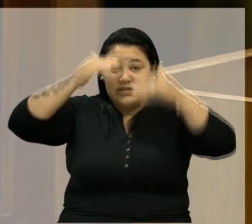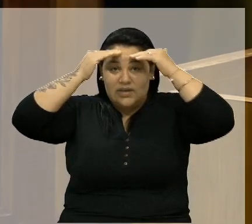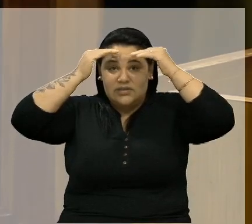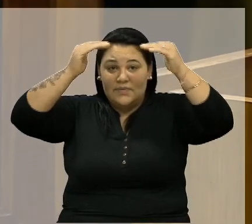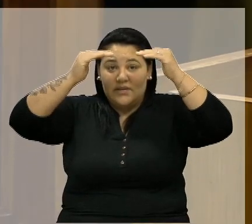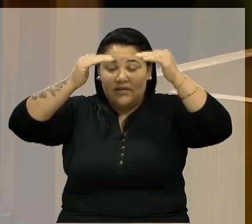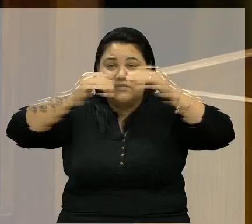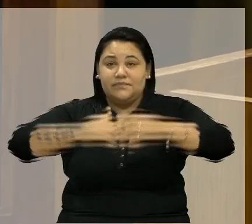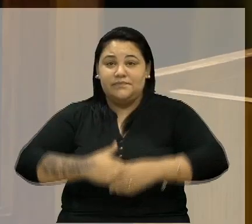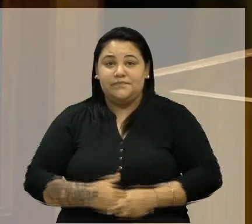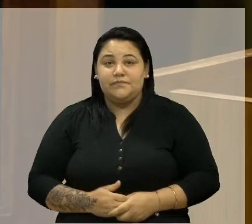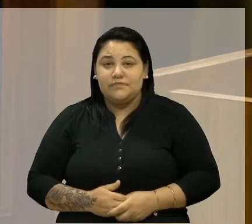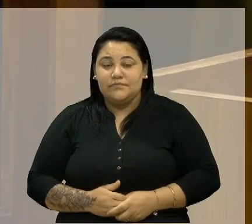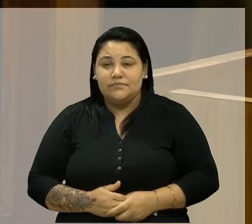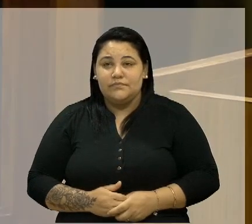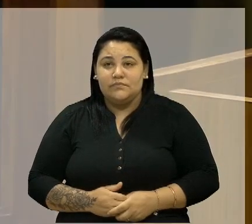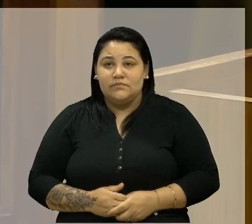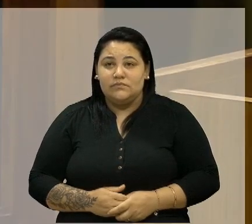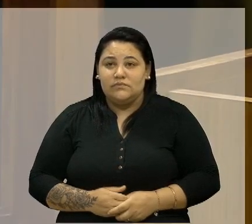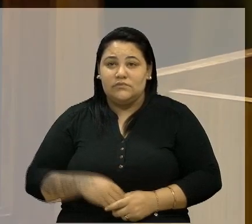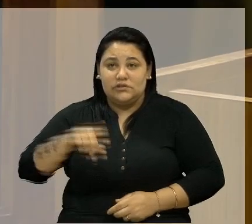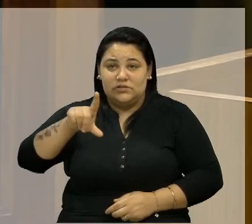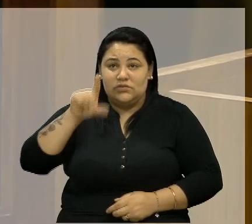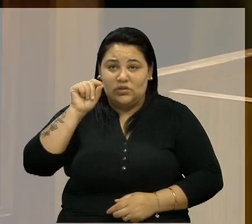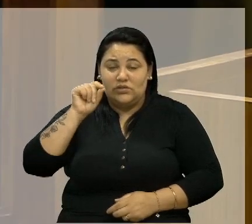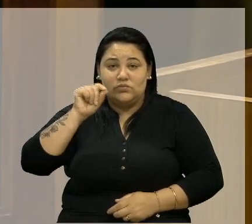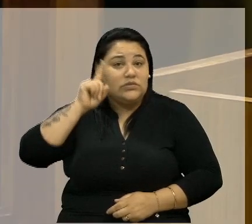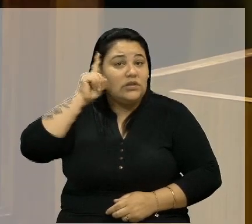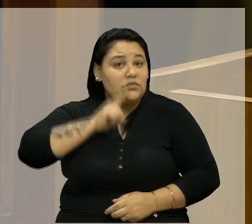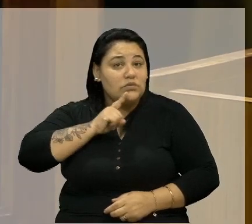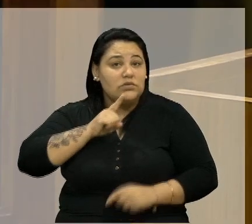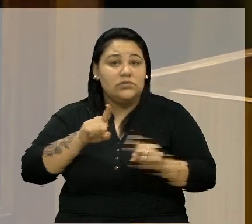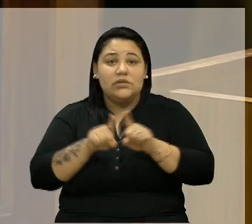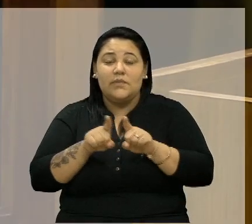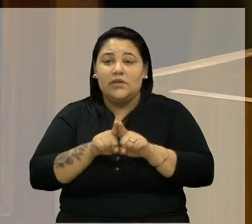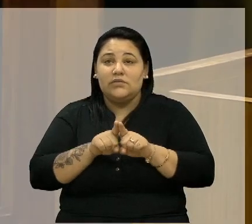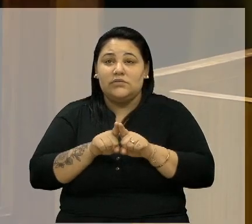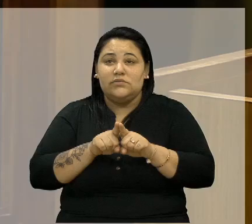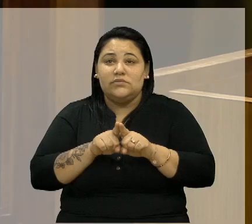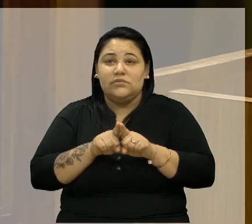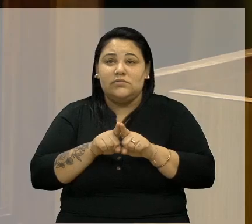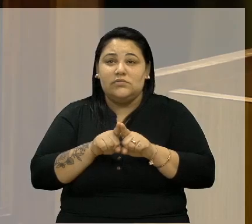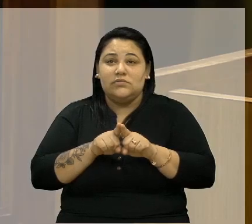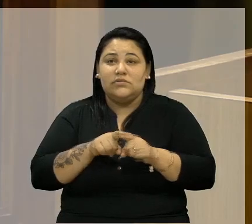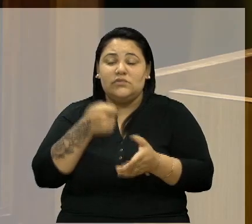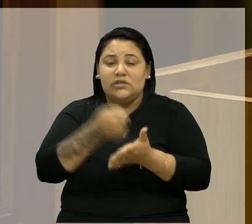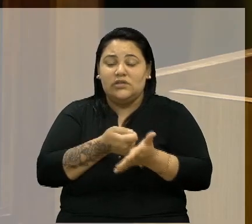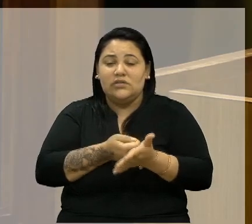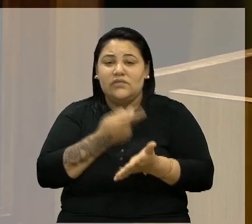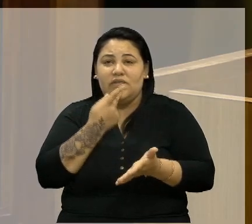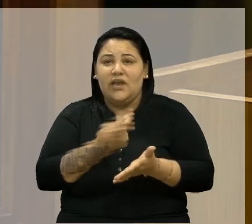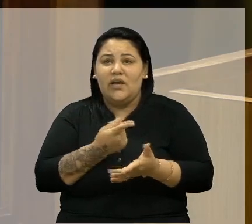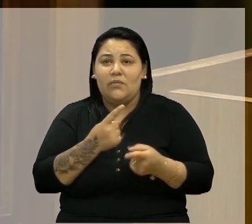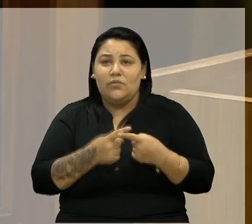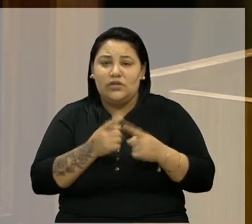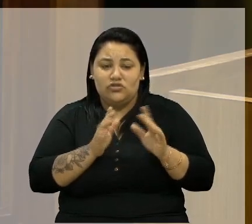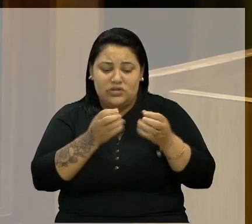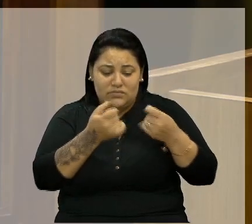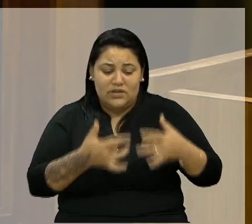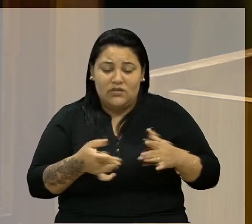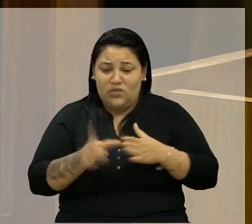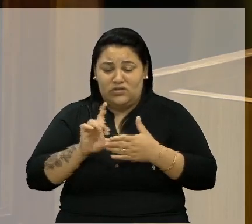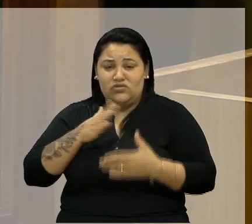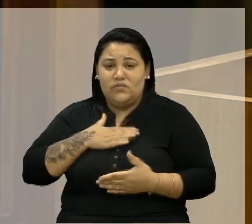Como se escolheu o candidato nos Estados Unidos e estão tentando atribuir, porque foi falado logo aqui, um pouquinho antes de